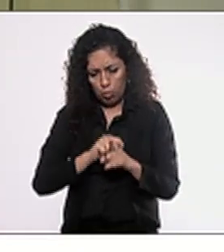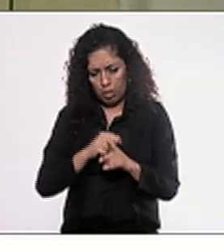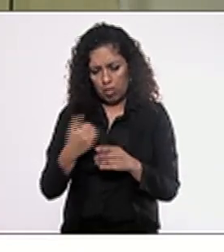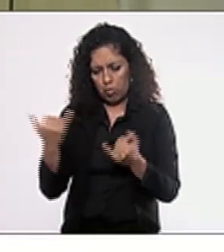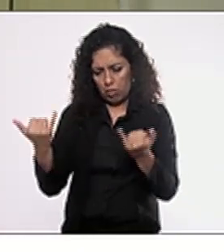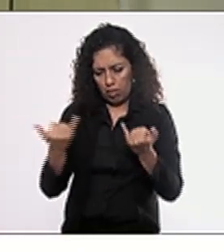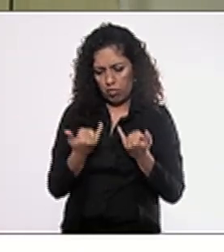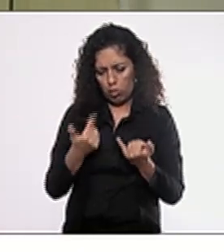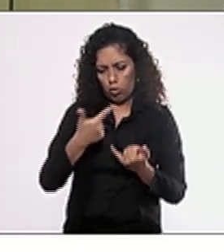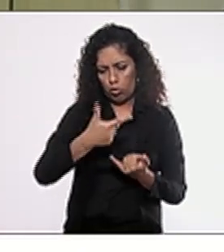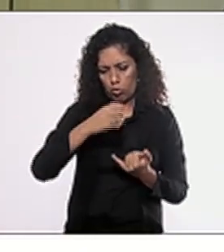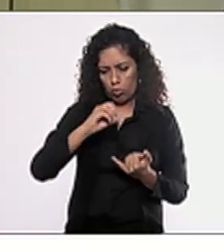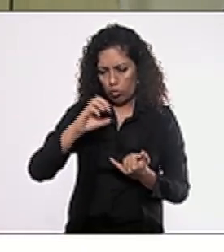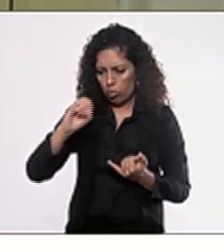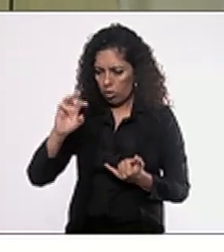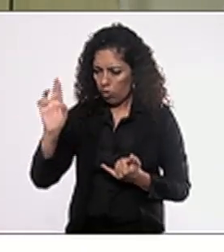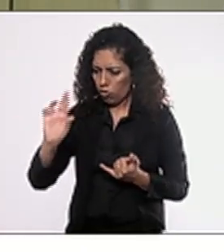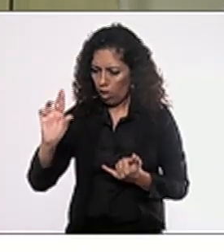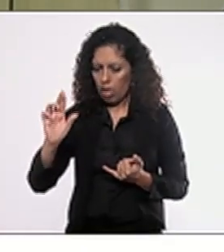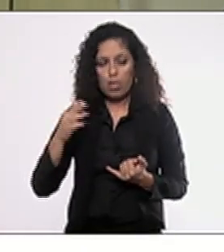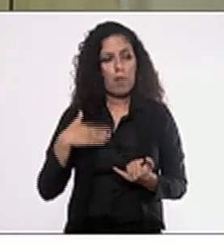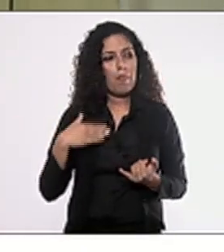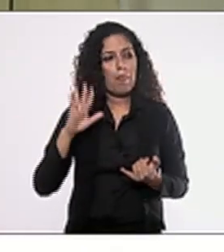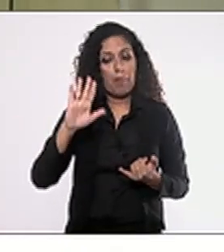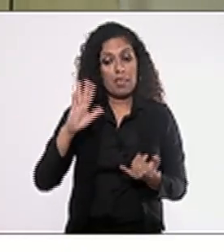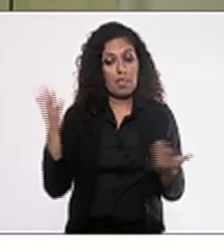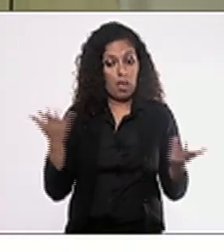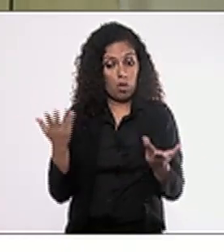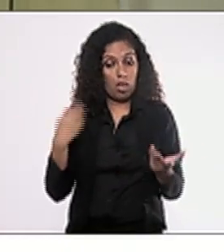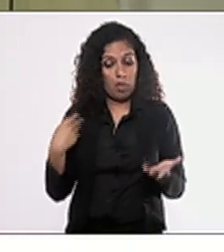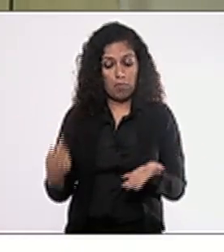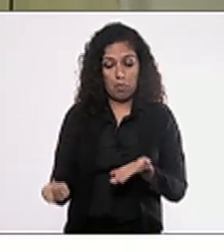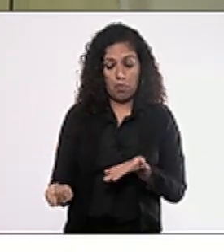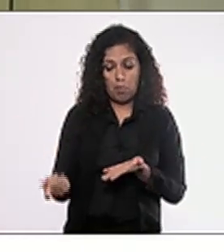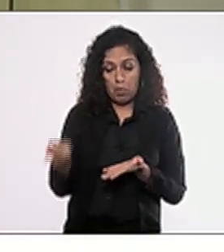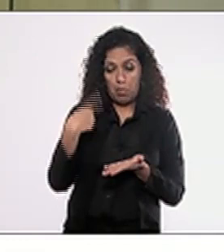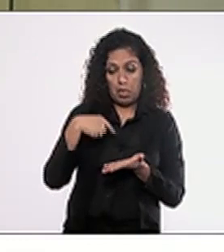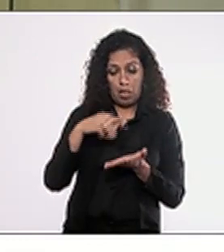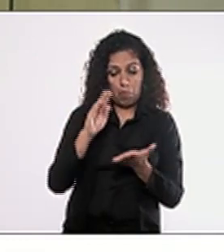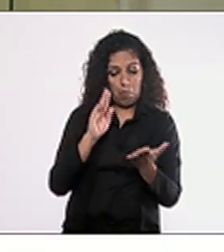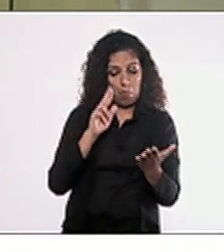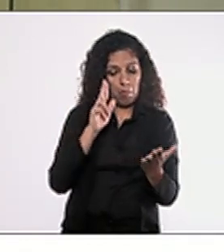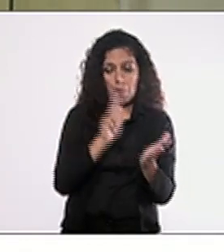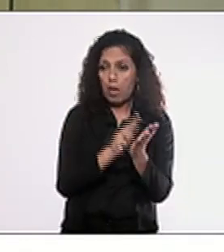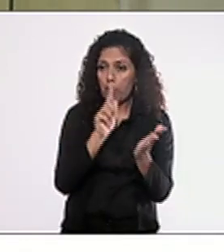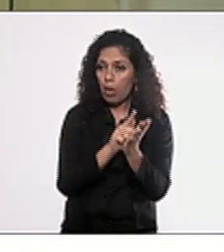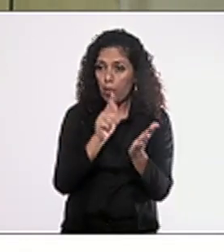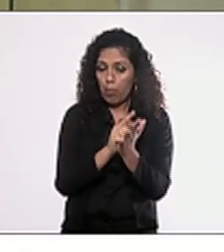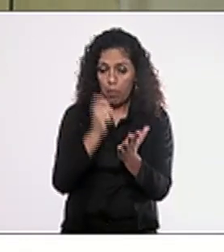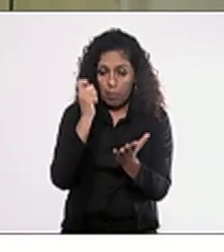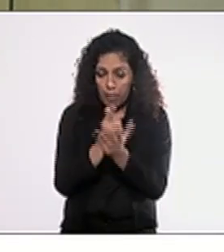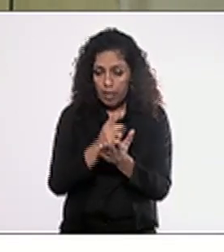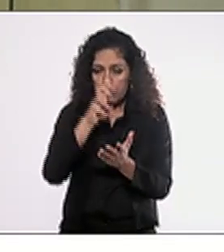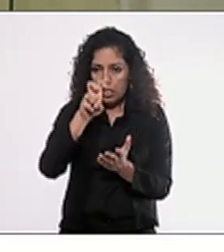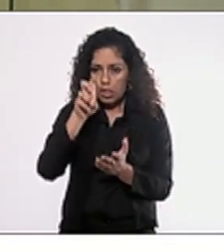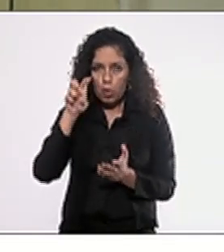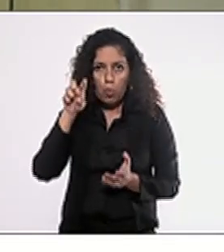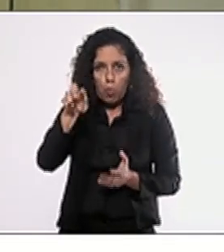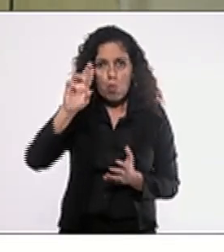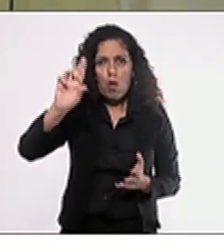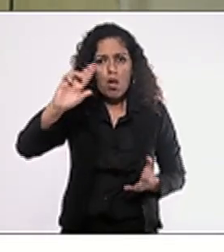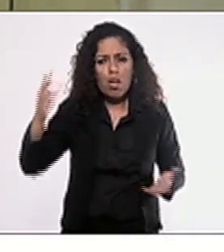torno de R$200. Esse mês eu recebi uma conta de R$5.000. Mas, vejam, é muito difícil